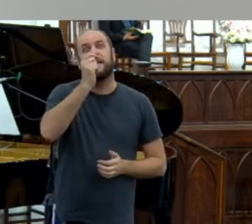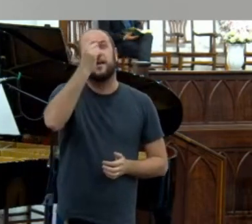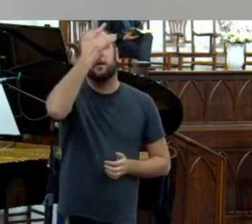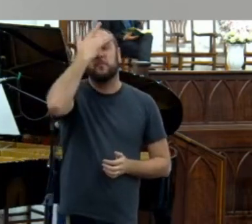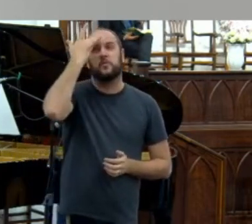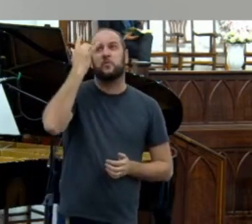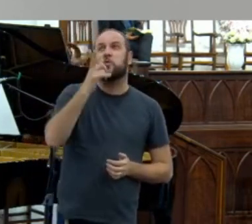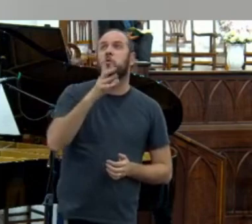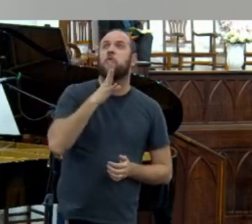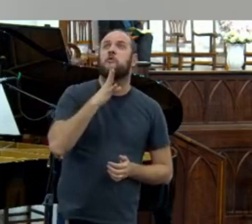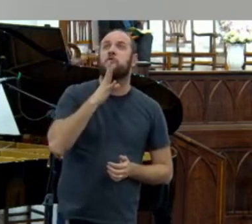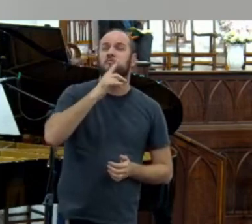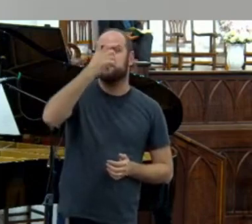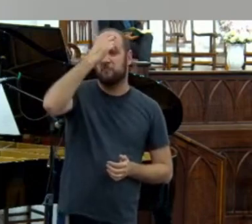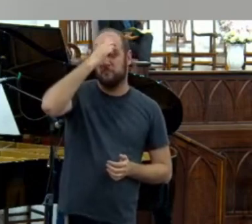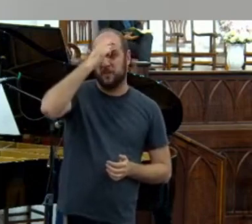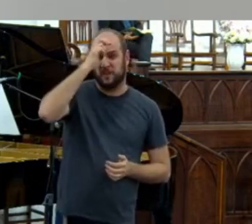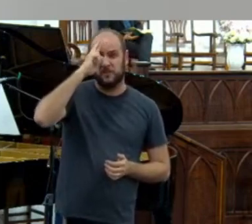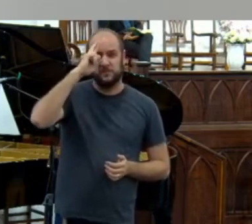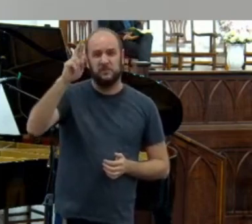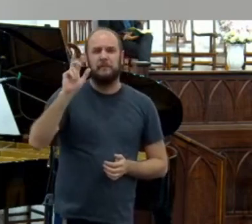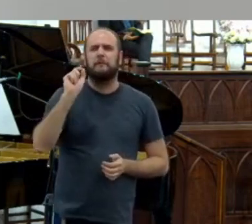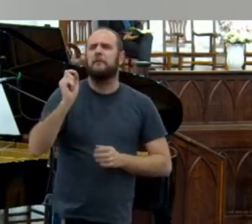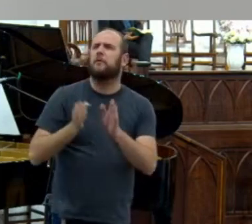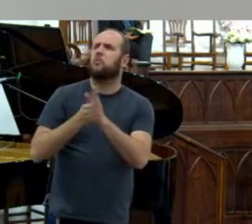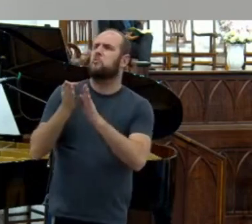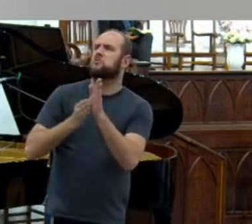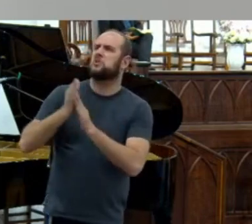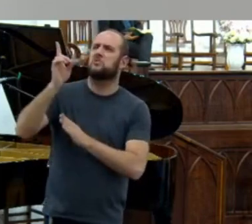do Senhor? Ou quem foi o conselheiro do Senhor?